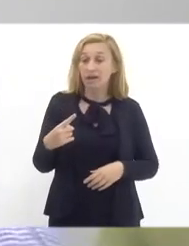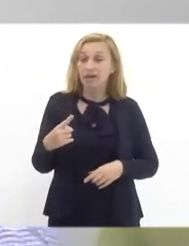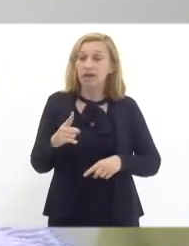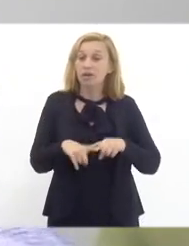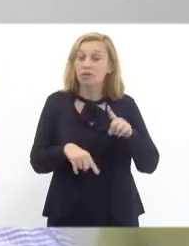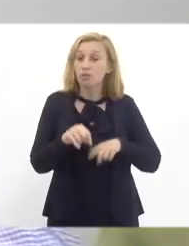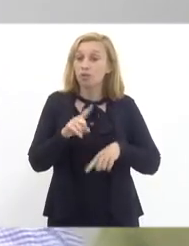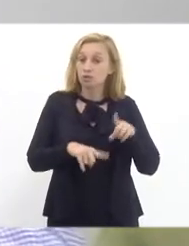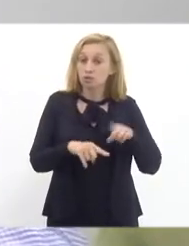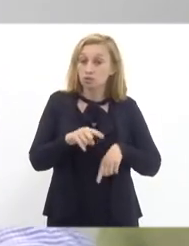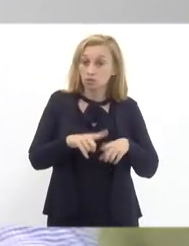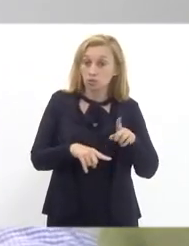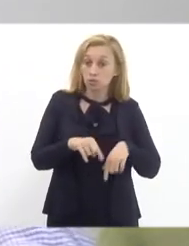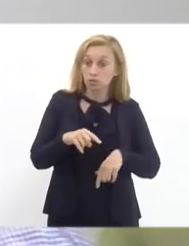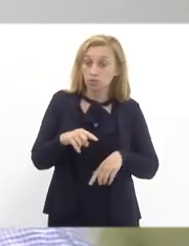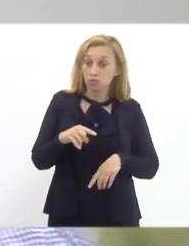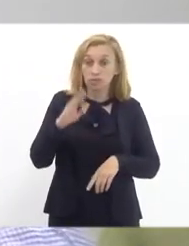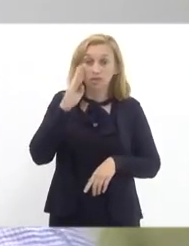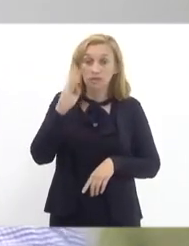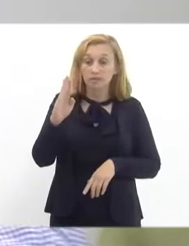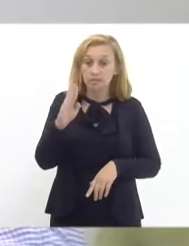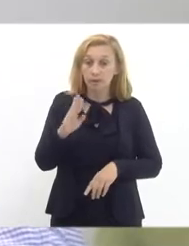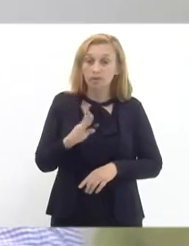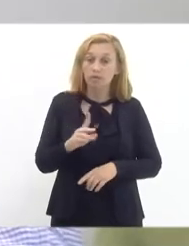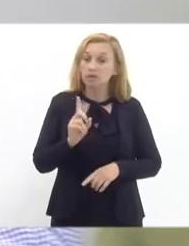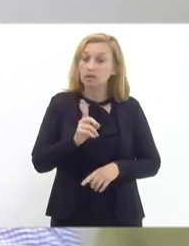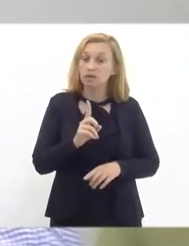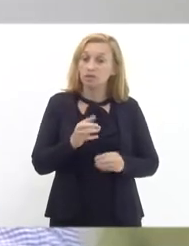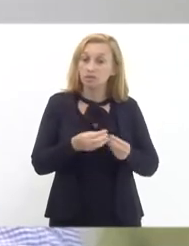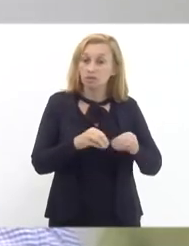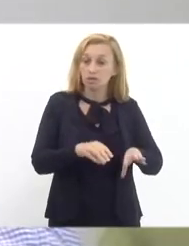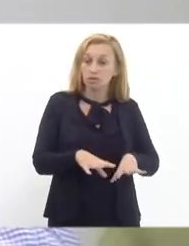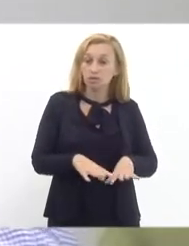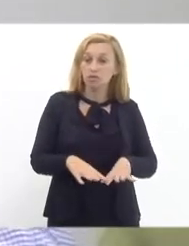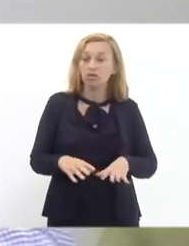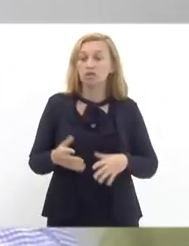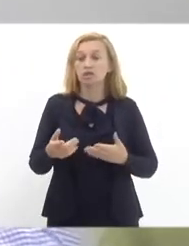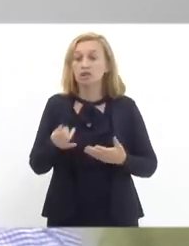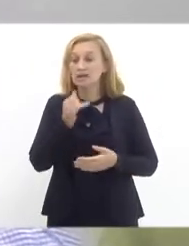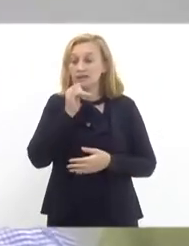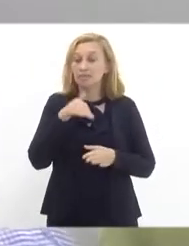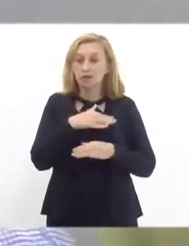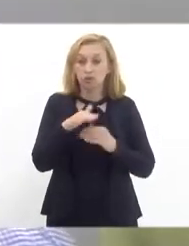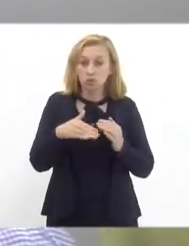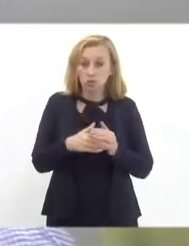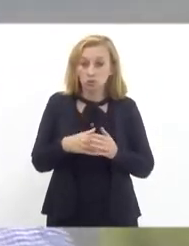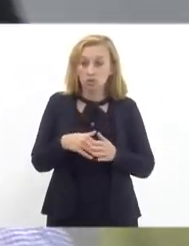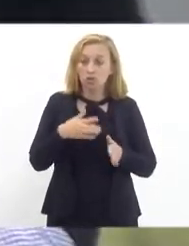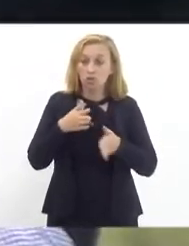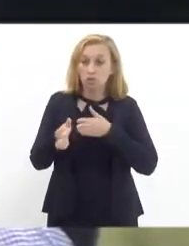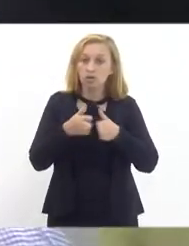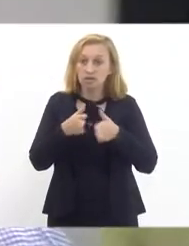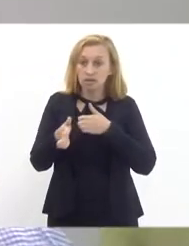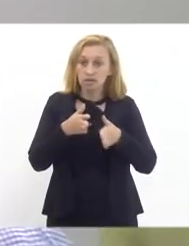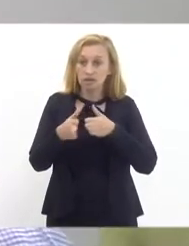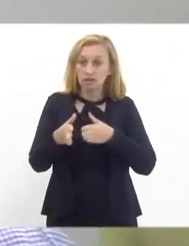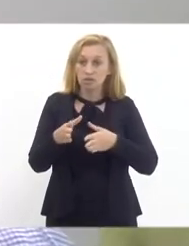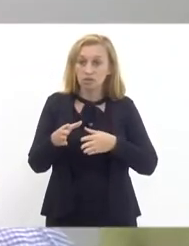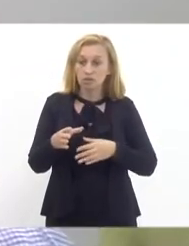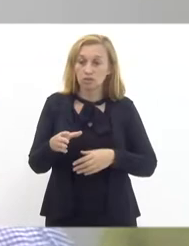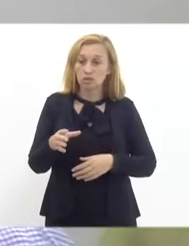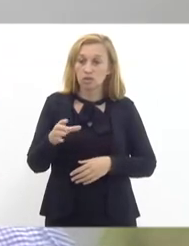nossa briga é essa. Eu gosto de dar um exemplo, que acho que é para todo mundo. o acesso mecanizado do Cristo